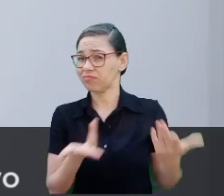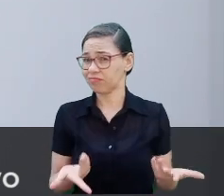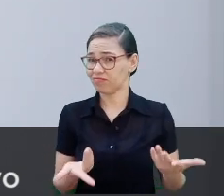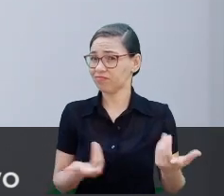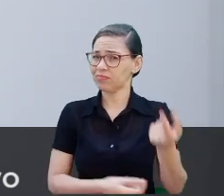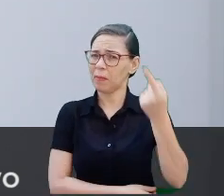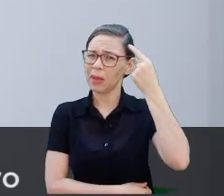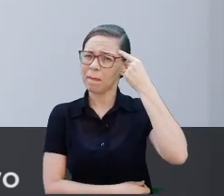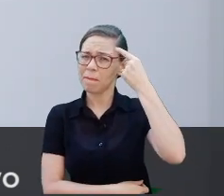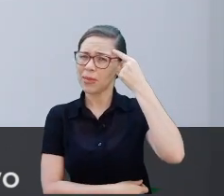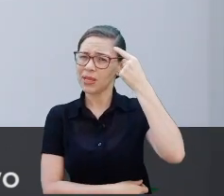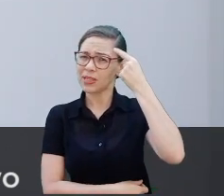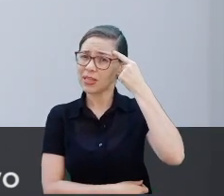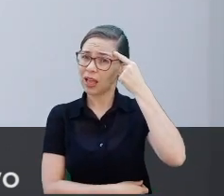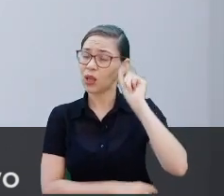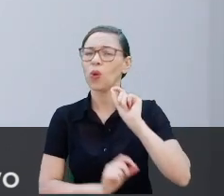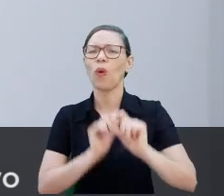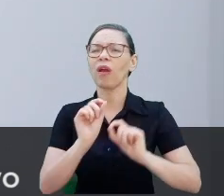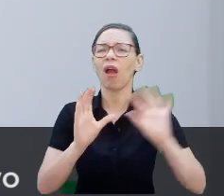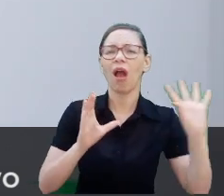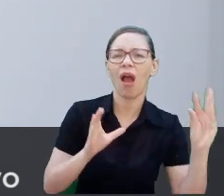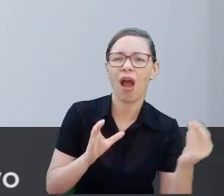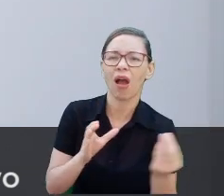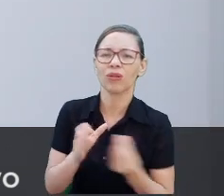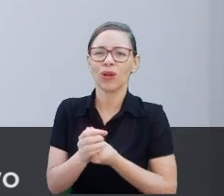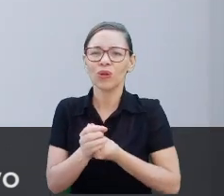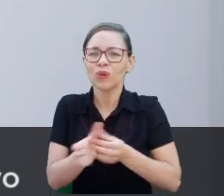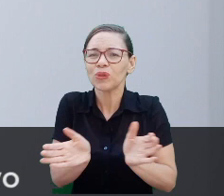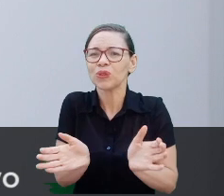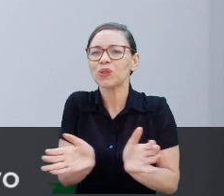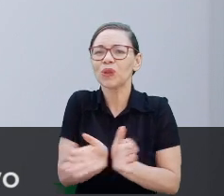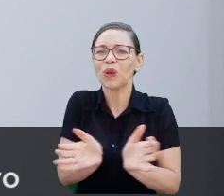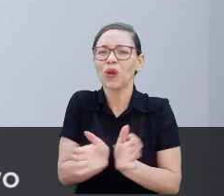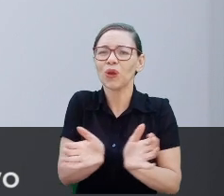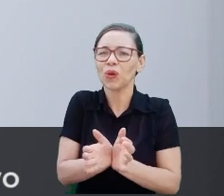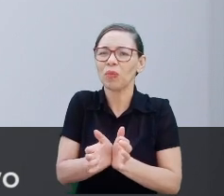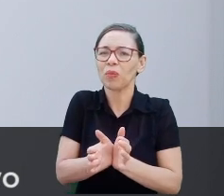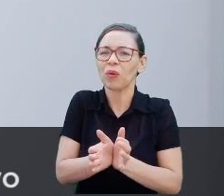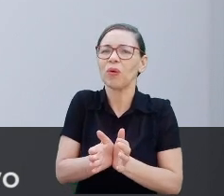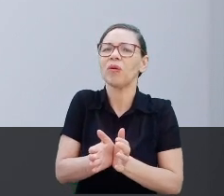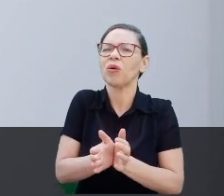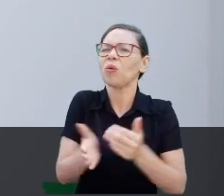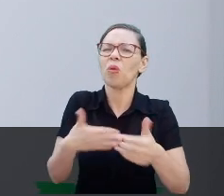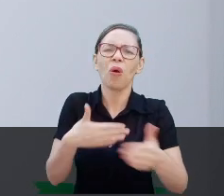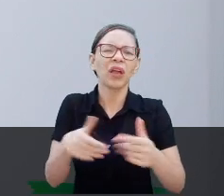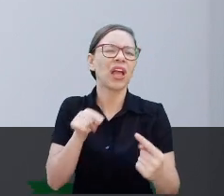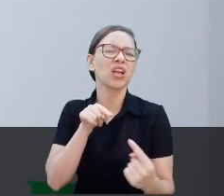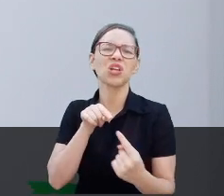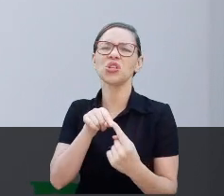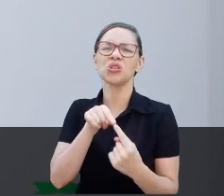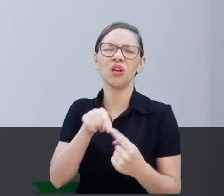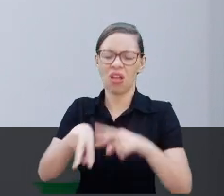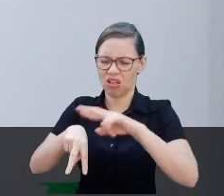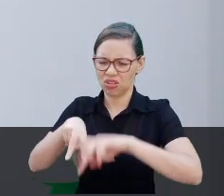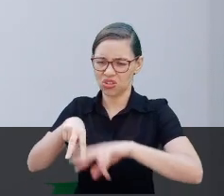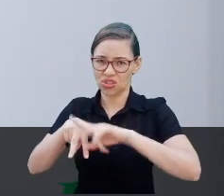do analisador. Então é muito importante a gente pensar nesse trabalho mais dinâmico, inclusivo e que possa